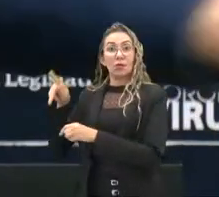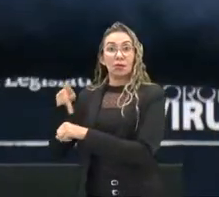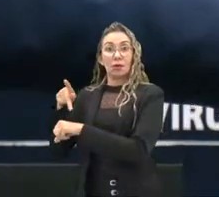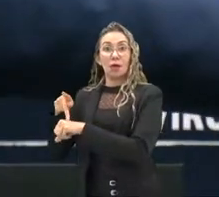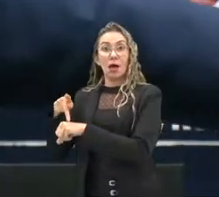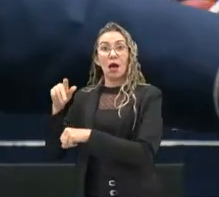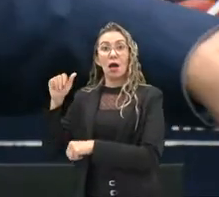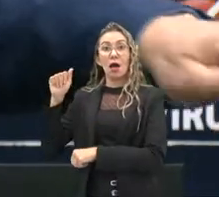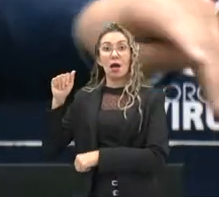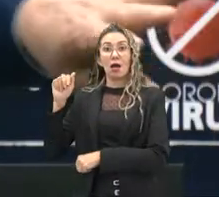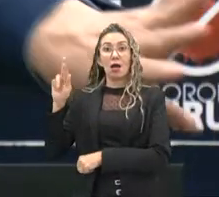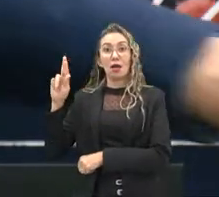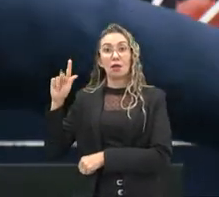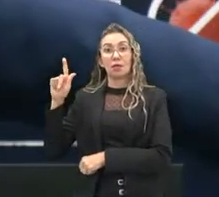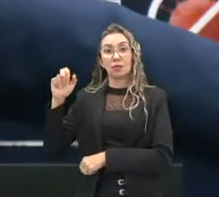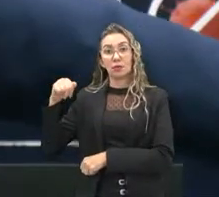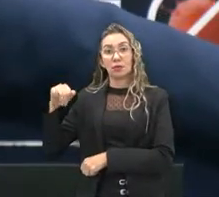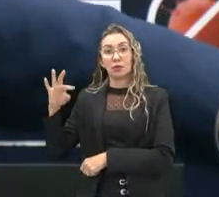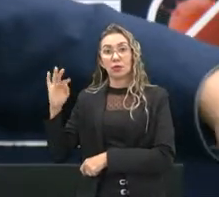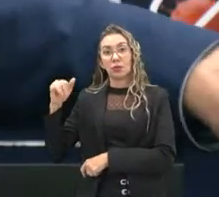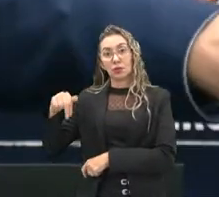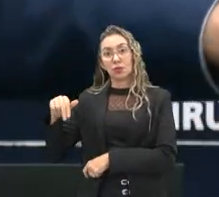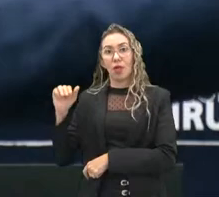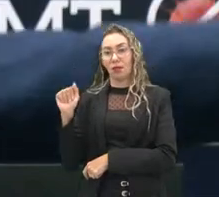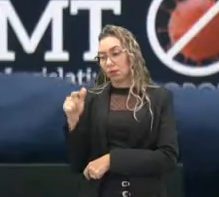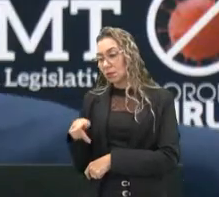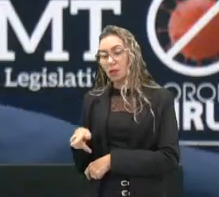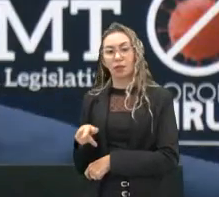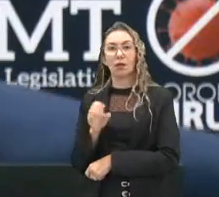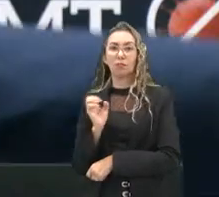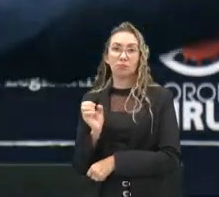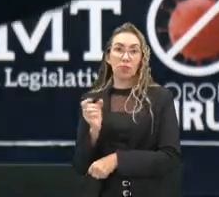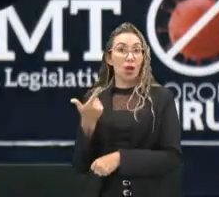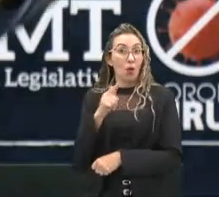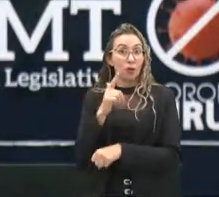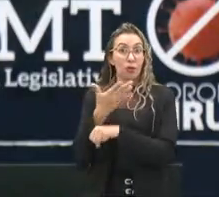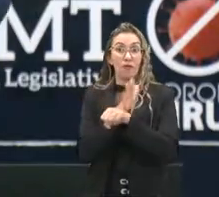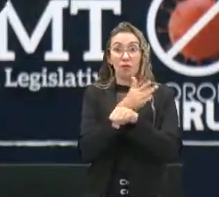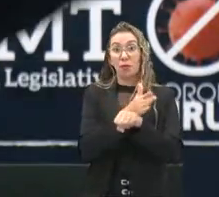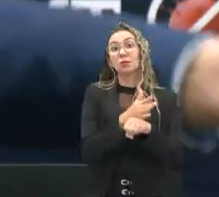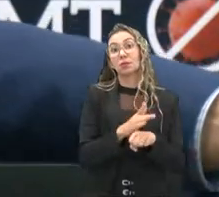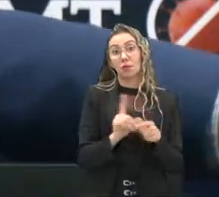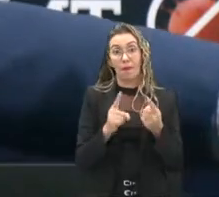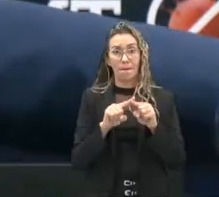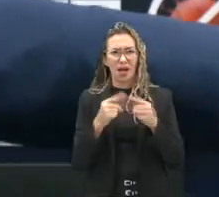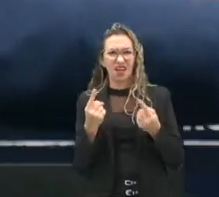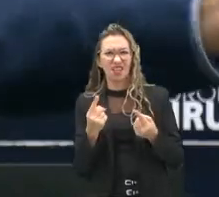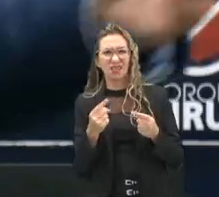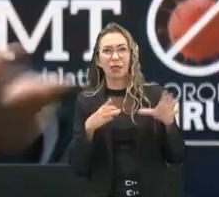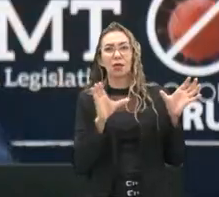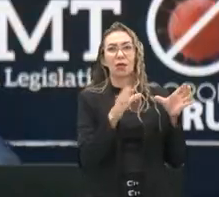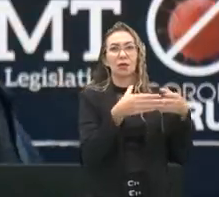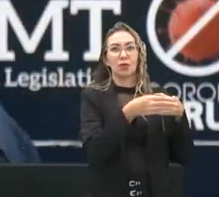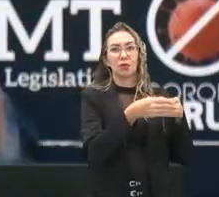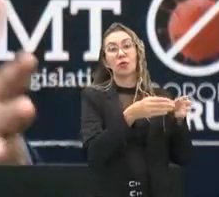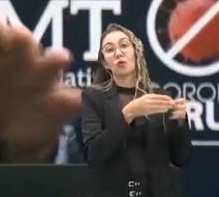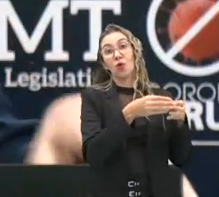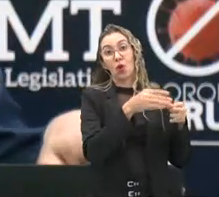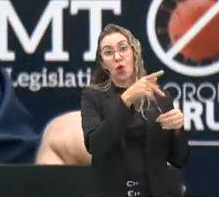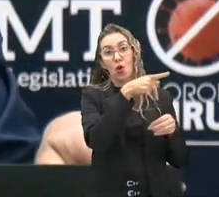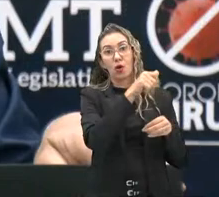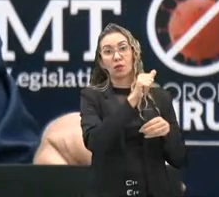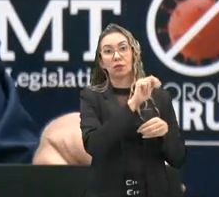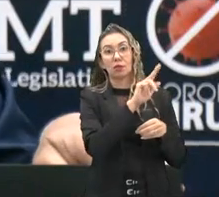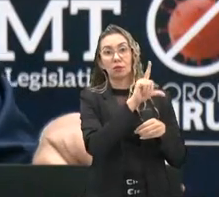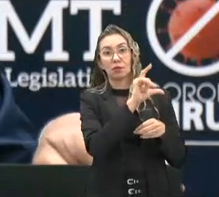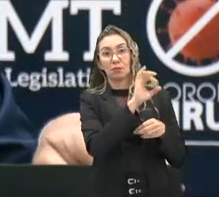que ele nunca participou da coluna Prestes, que ele não teve participação, mas a coluna Prestes é formada pela coluna paulista com a rio-grandense. Então,